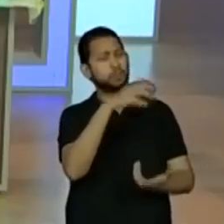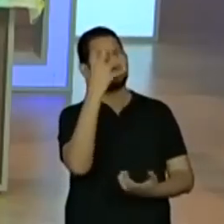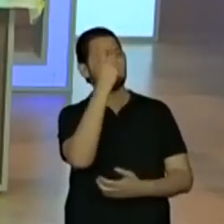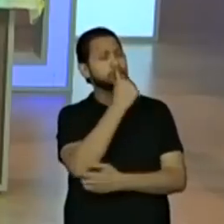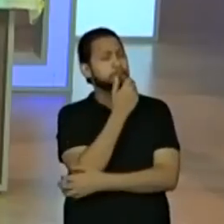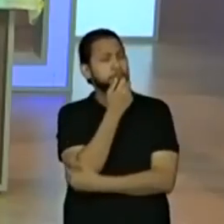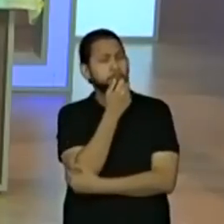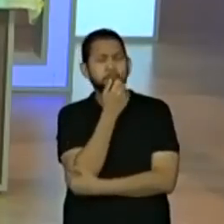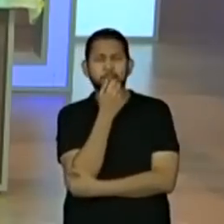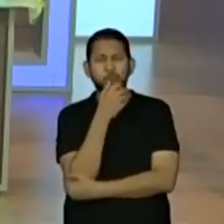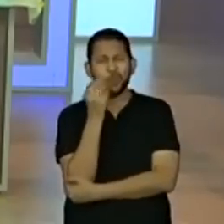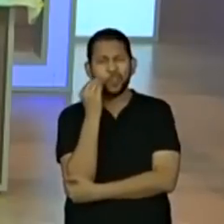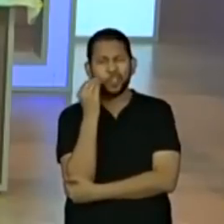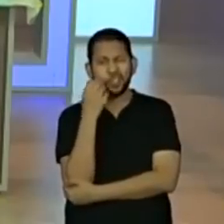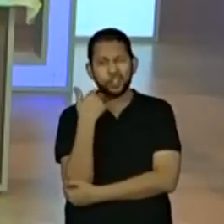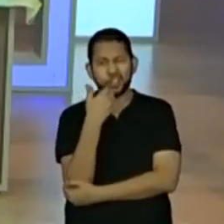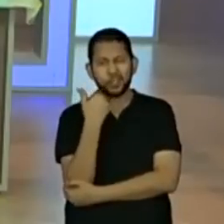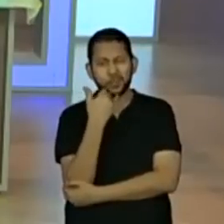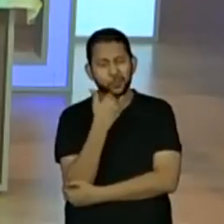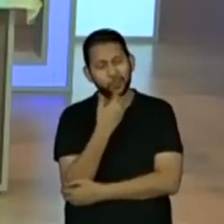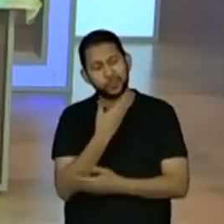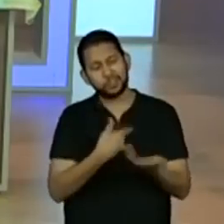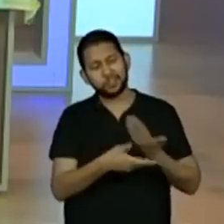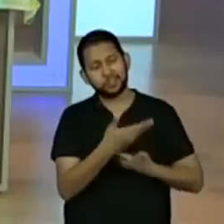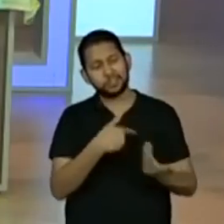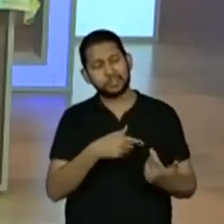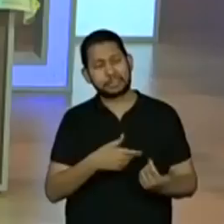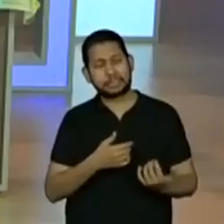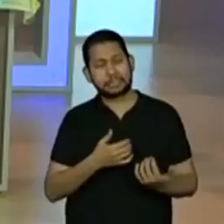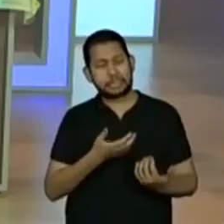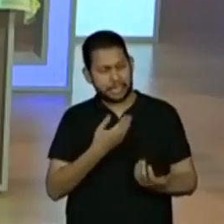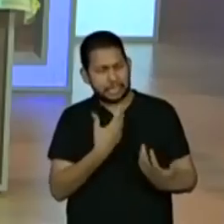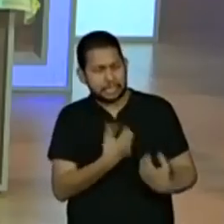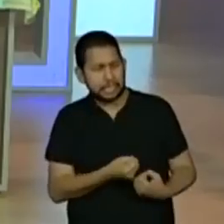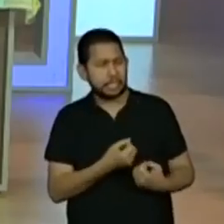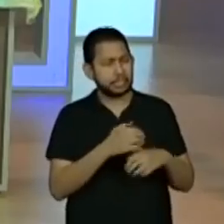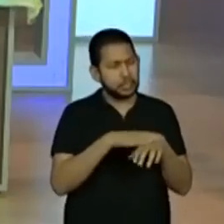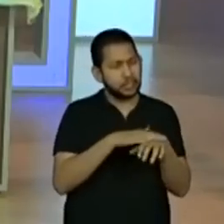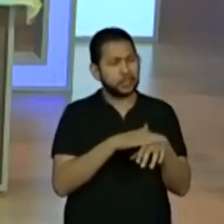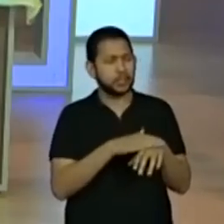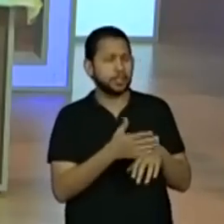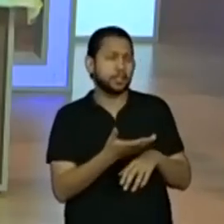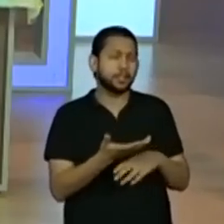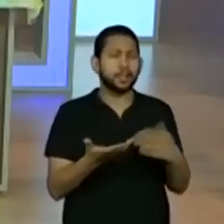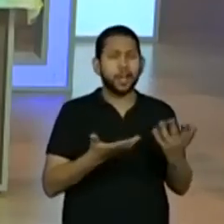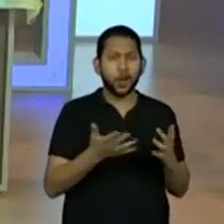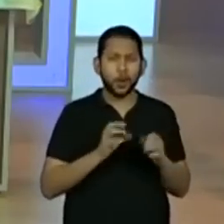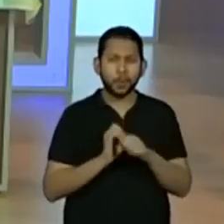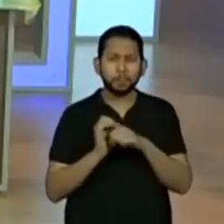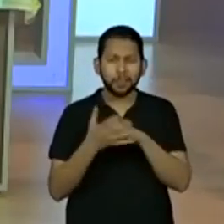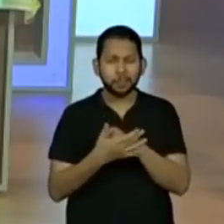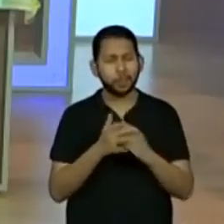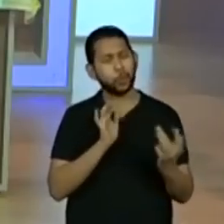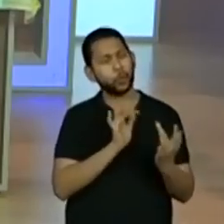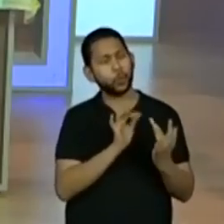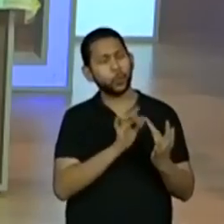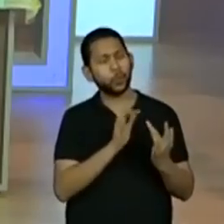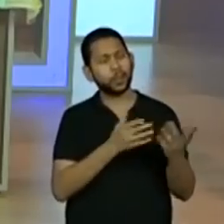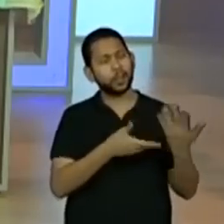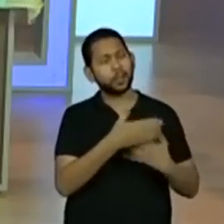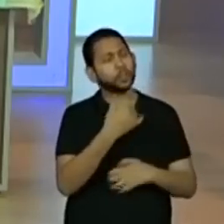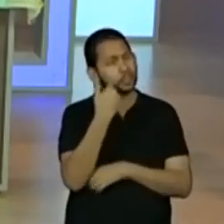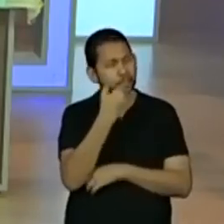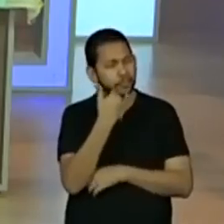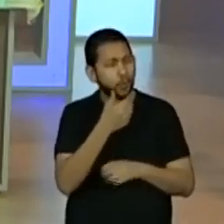tarde. Sabe como é que é, né? A gente precisa fazer esses contatos com pessoas, mesmo nesse tempo de pandemia. A gente pode fazer